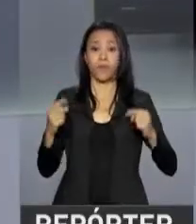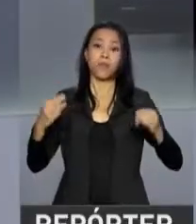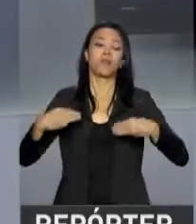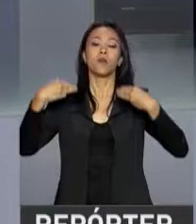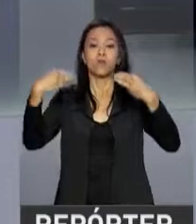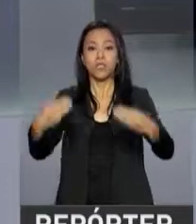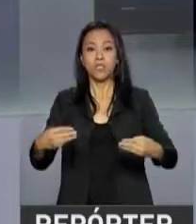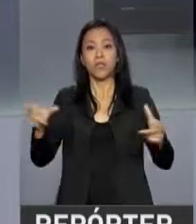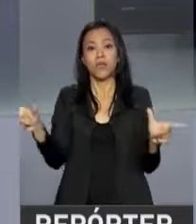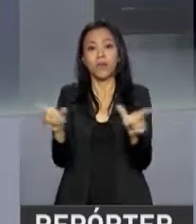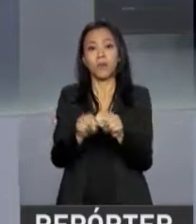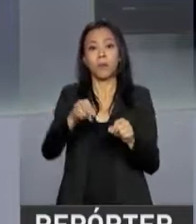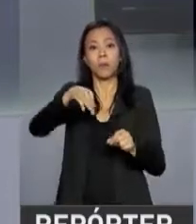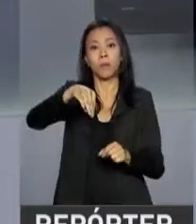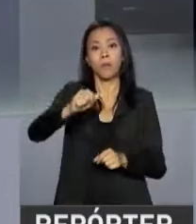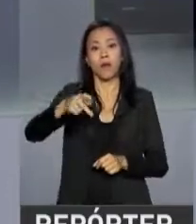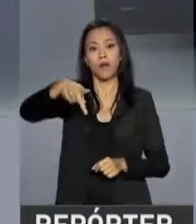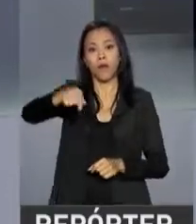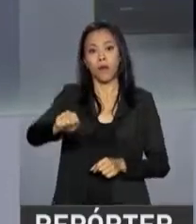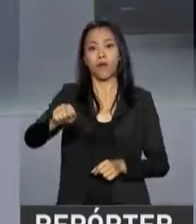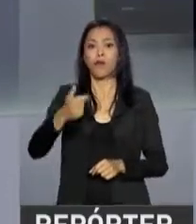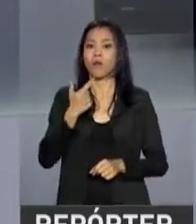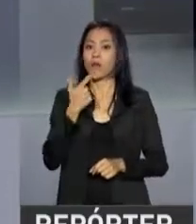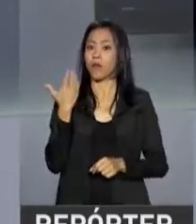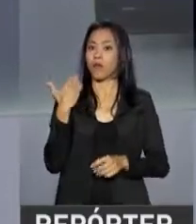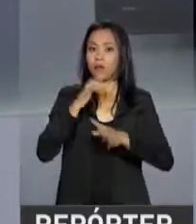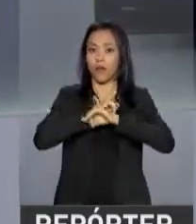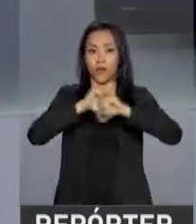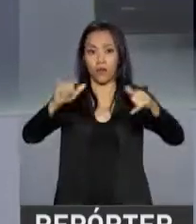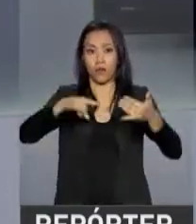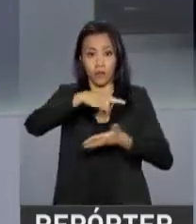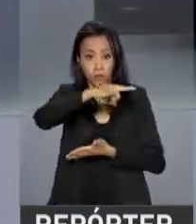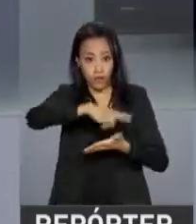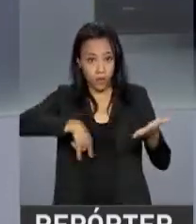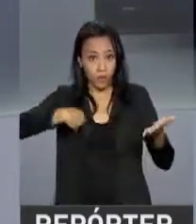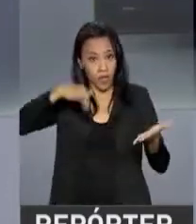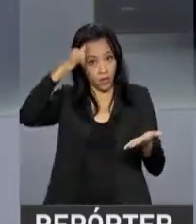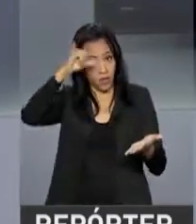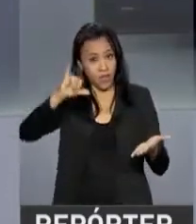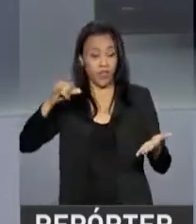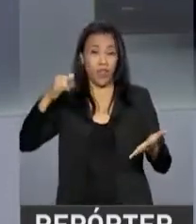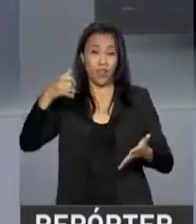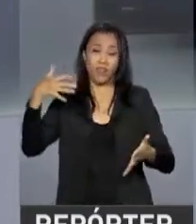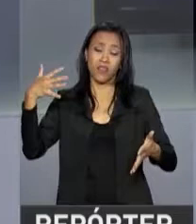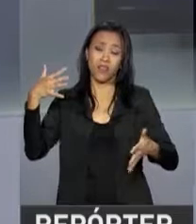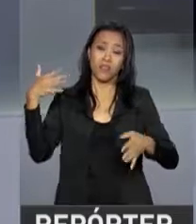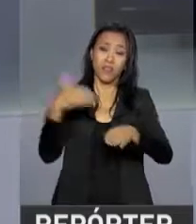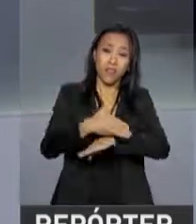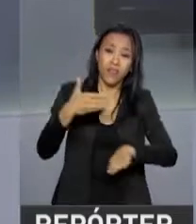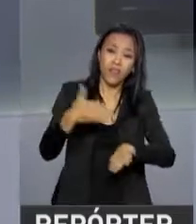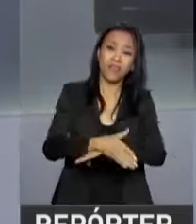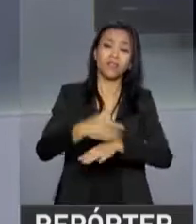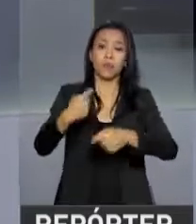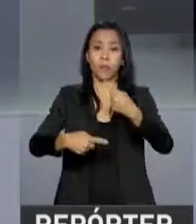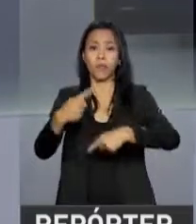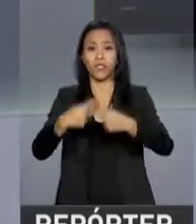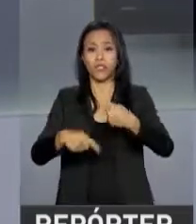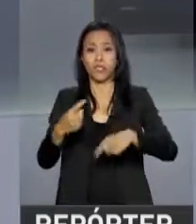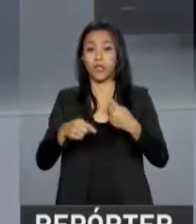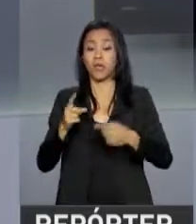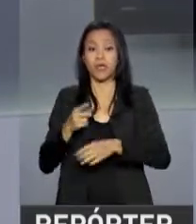agricultura pecuária e abastecimento publicou uma portaria para evitar interferências políticas no processo de fiscalização de